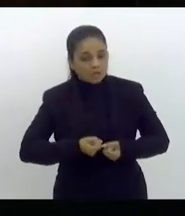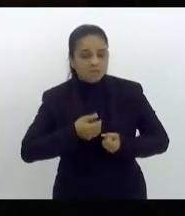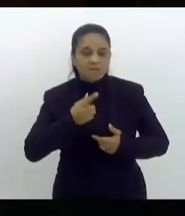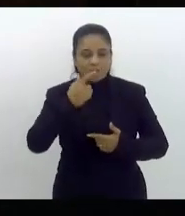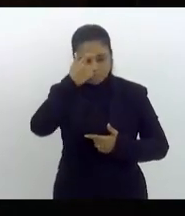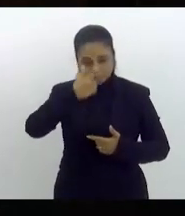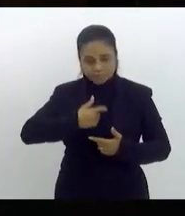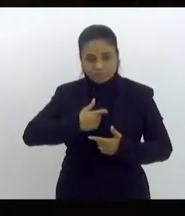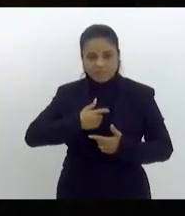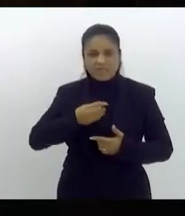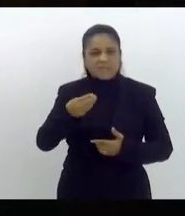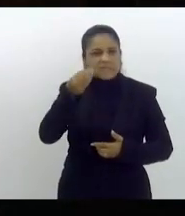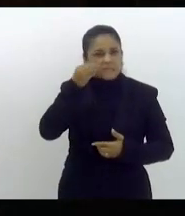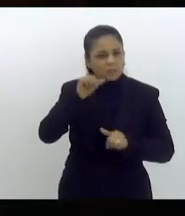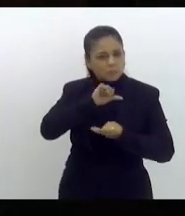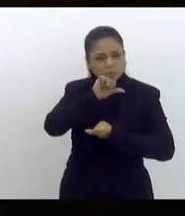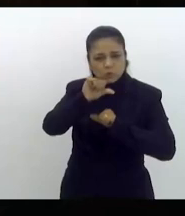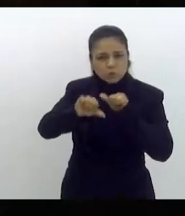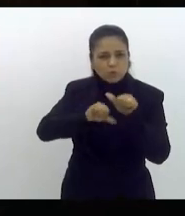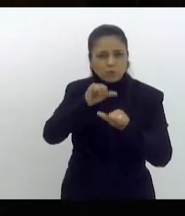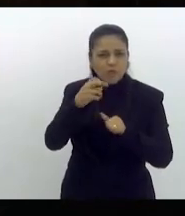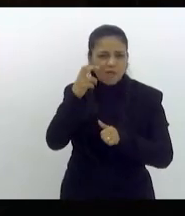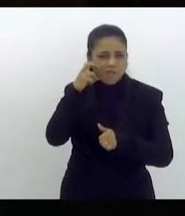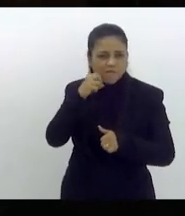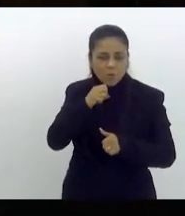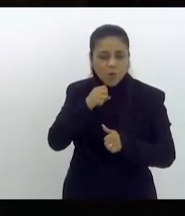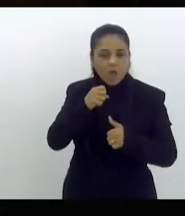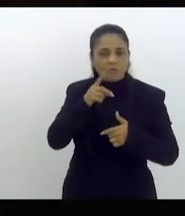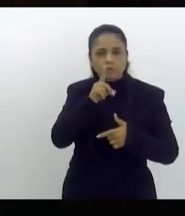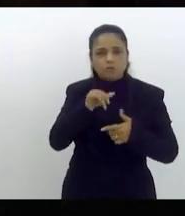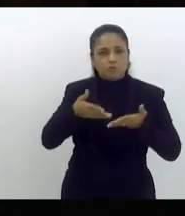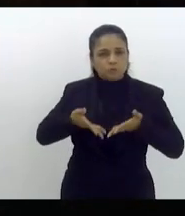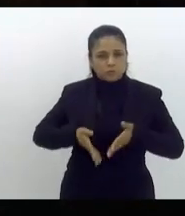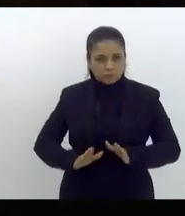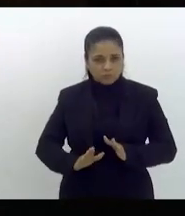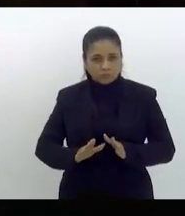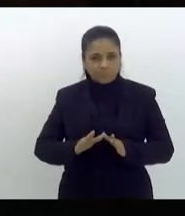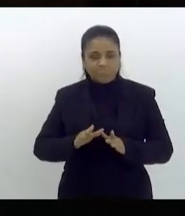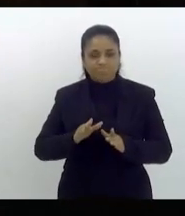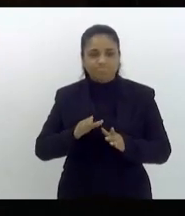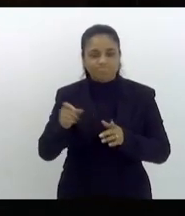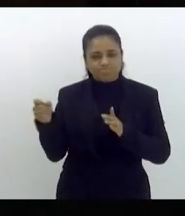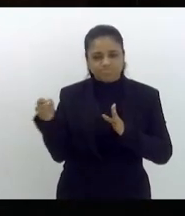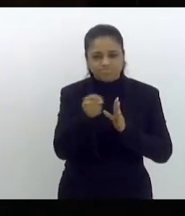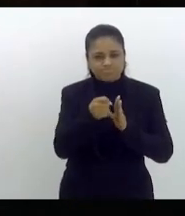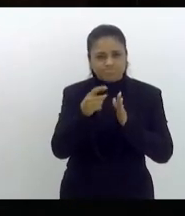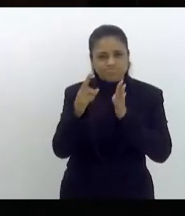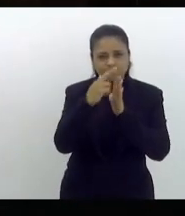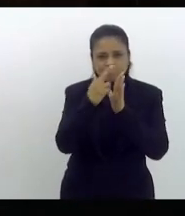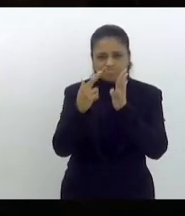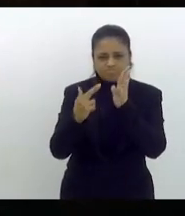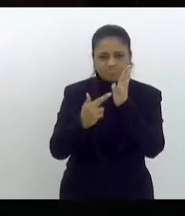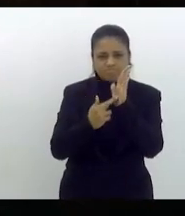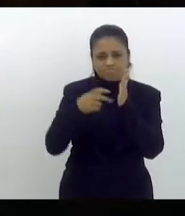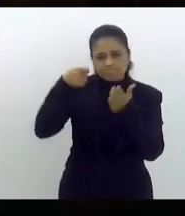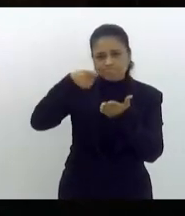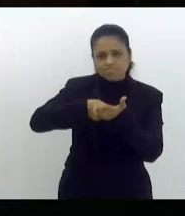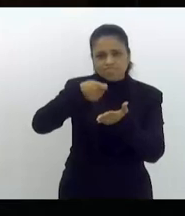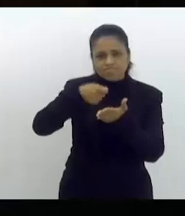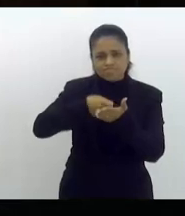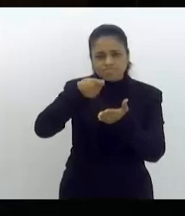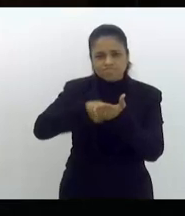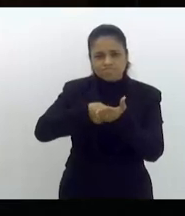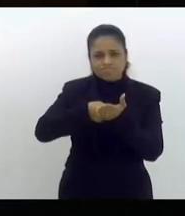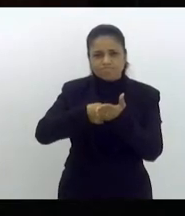nos mudar nos constranger Desde o dia que nascemos buscam nos encaixar em regras e Convenções sobre as